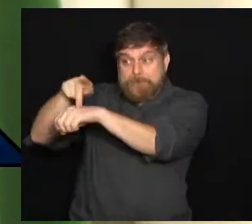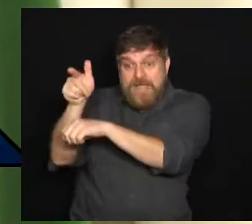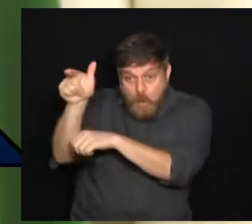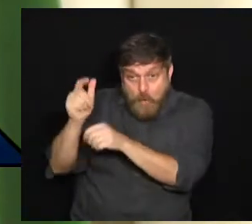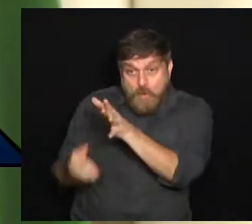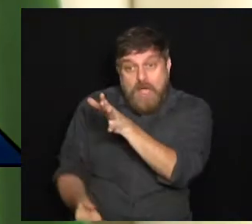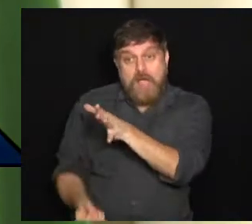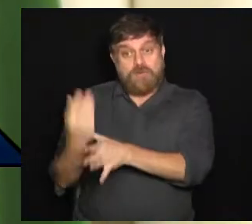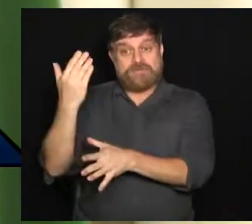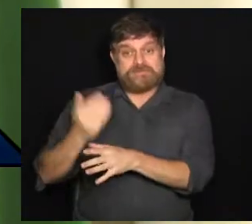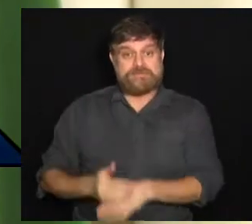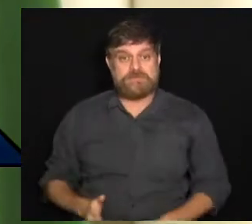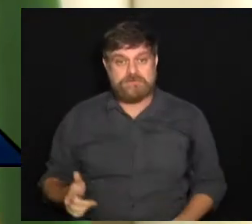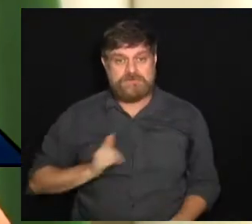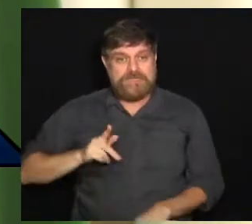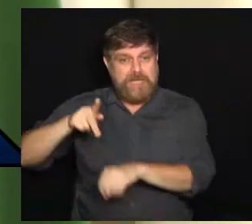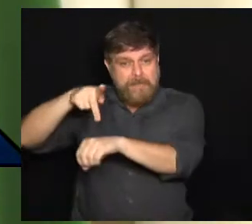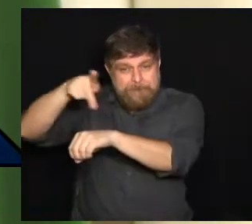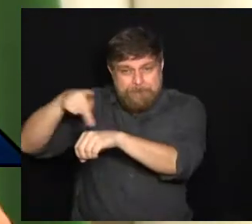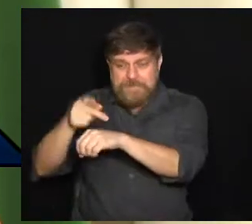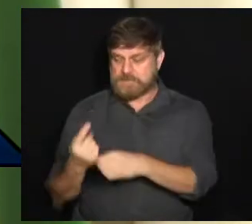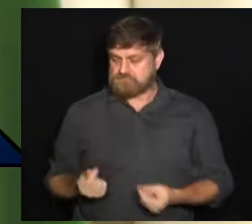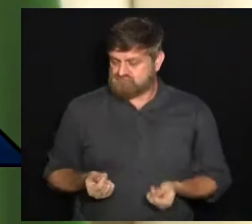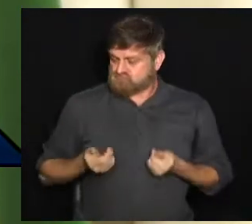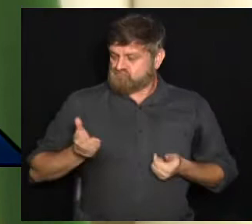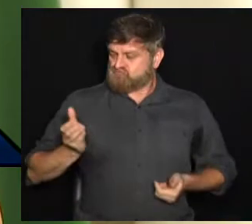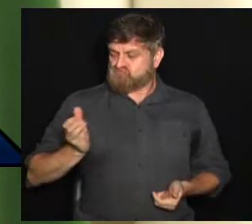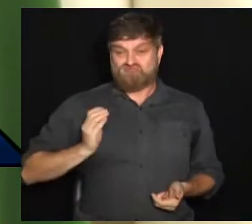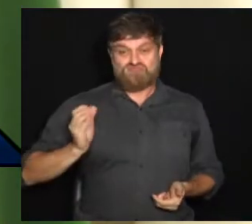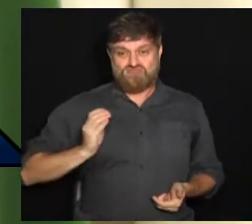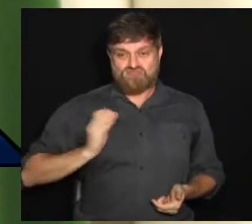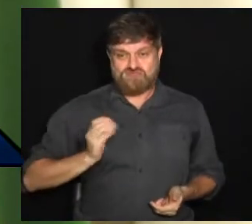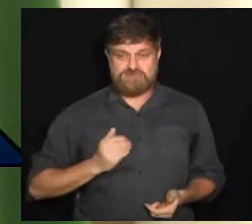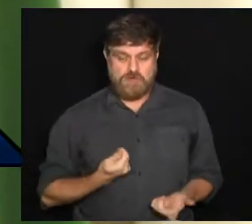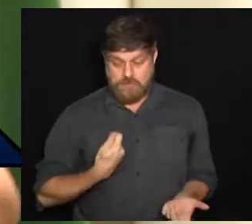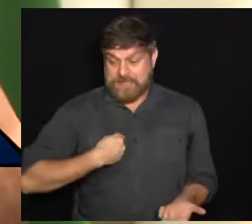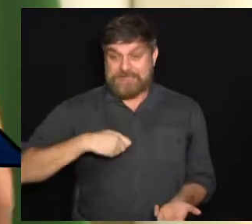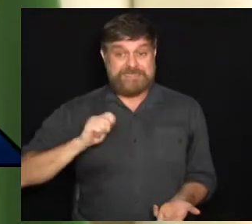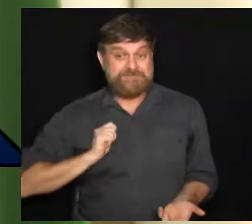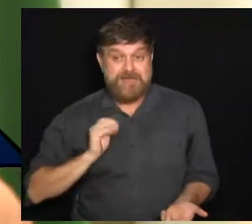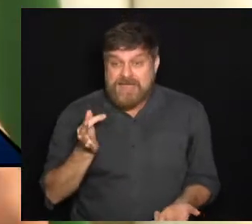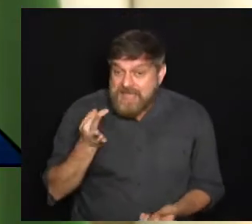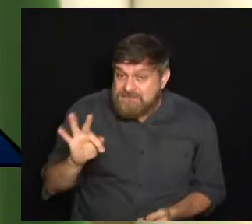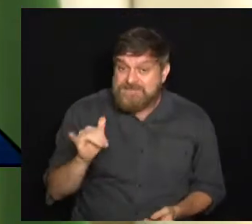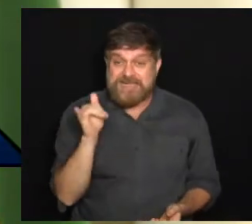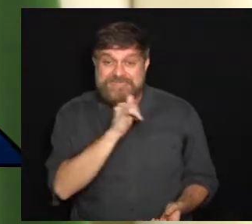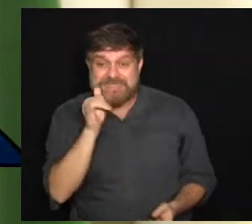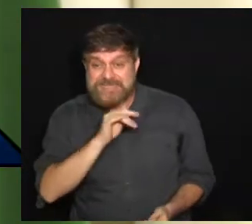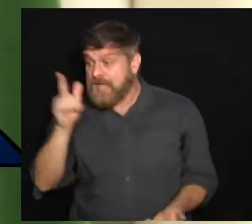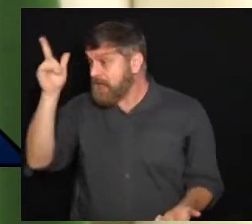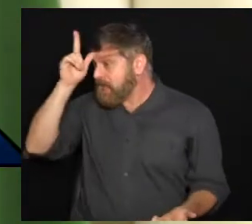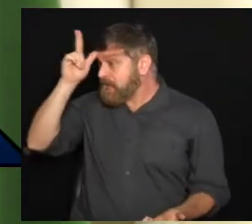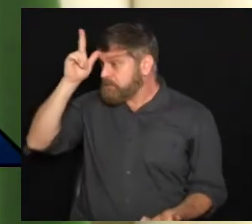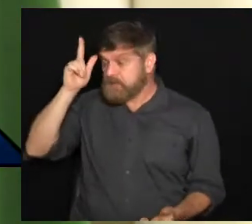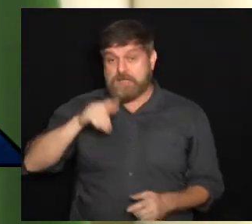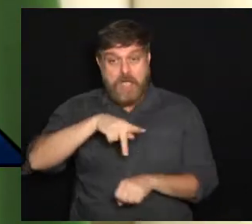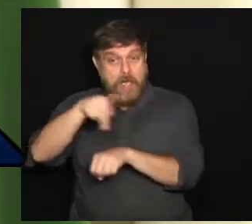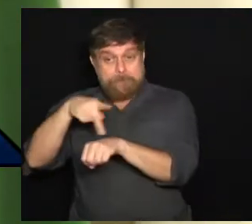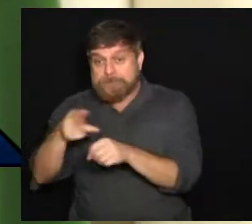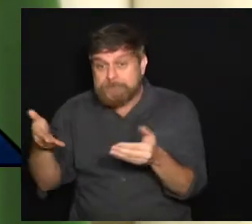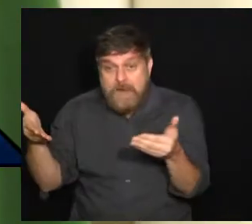mundo. Países ricos, desenvolvidos, como Espanha, França, Itália, Alemanha, todos os países estão